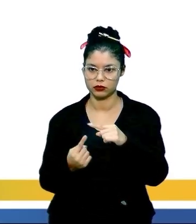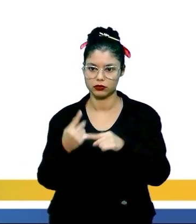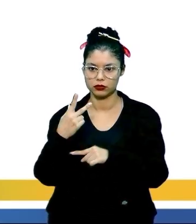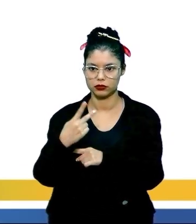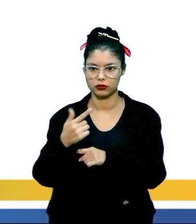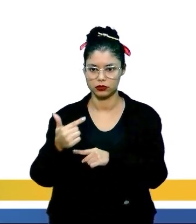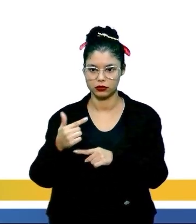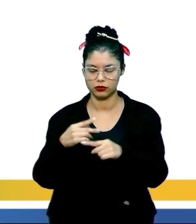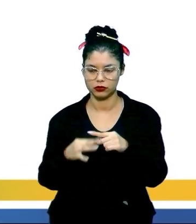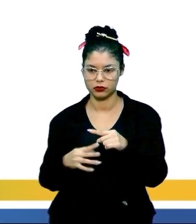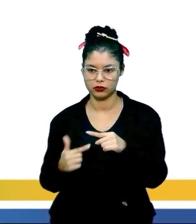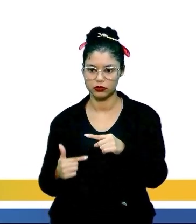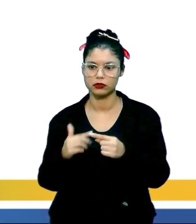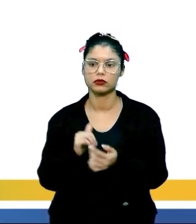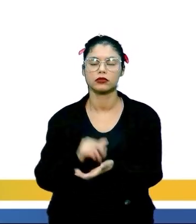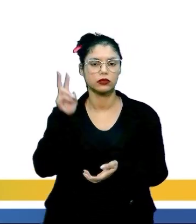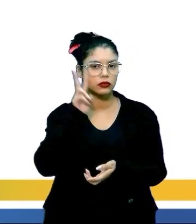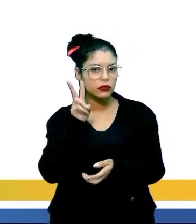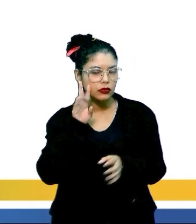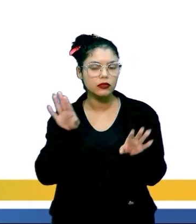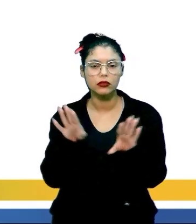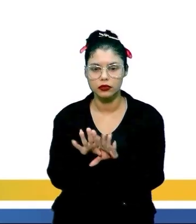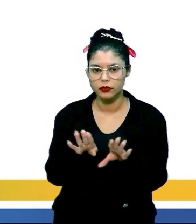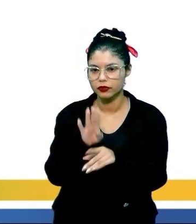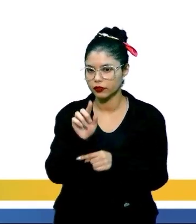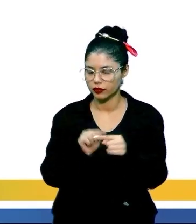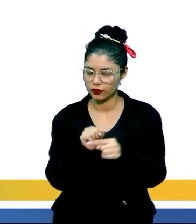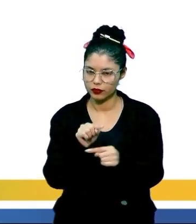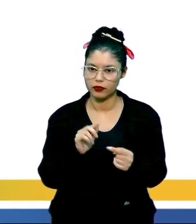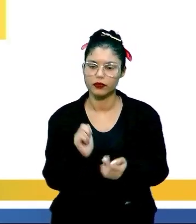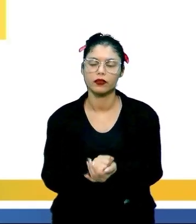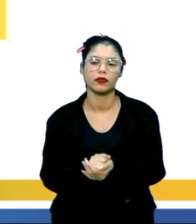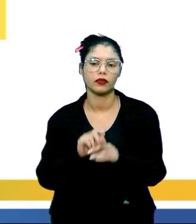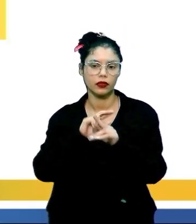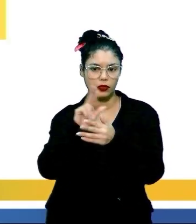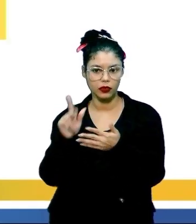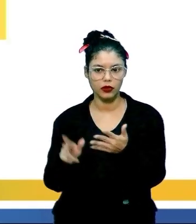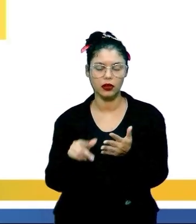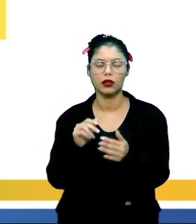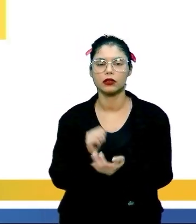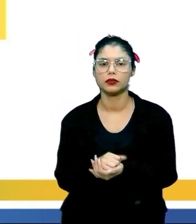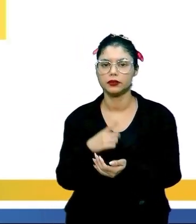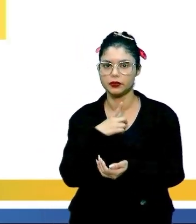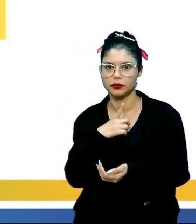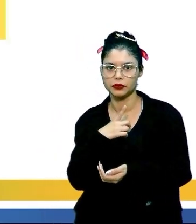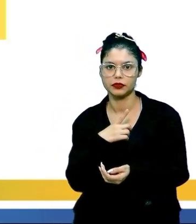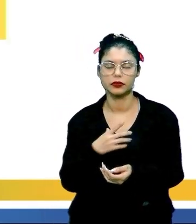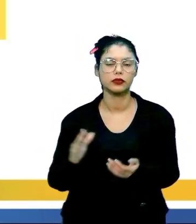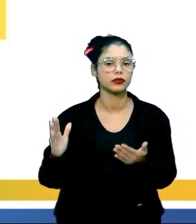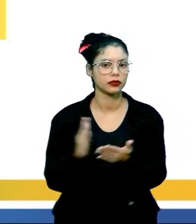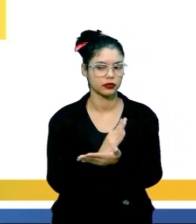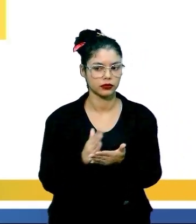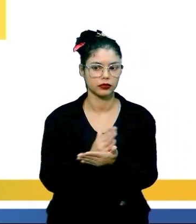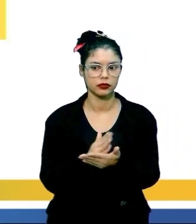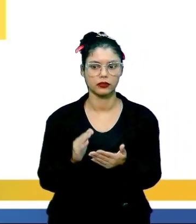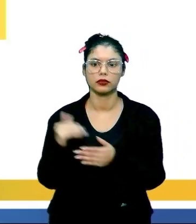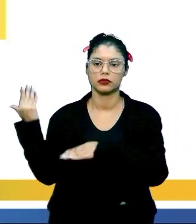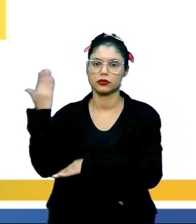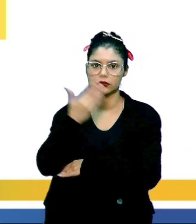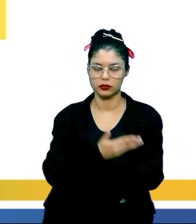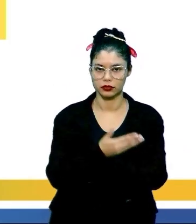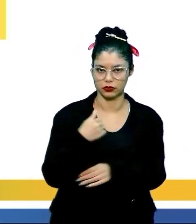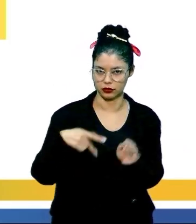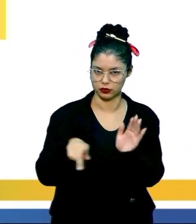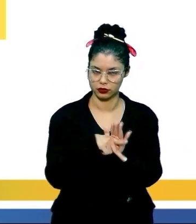sobre T2. Lembrando também que é uma divisão de variáveis, logo nós também teremos algo que é